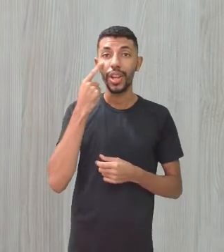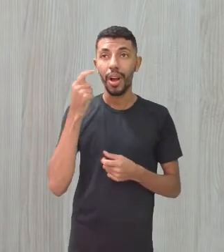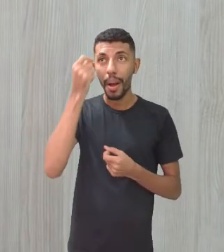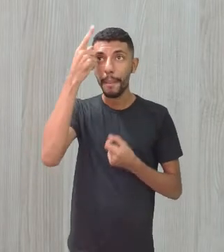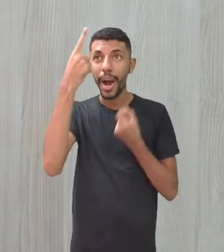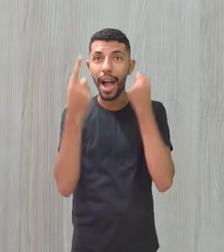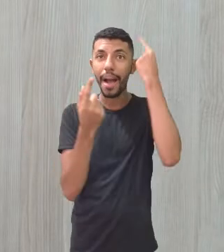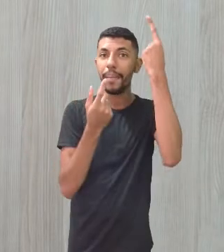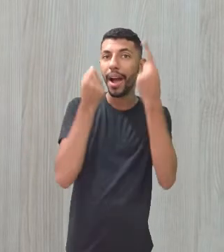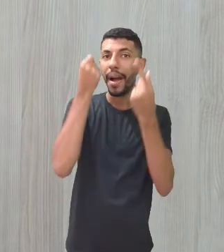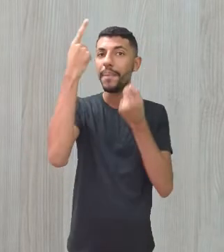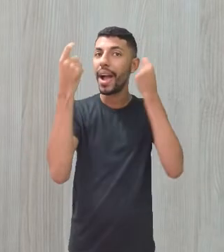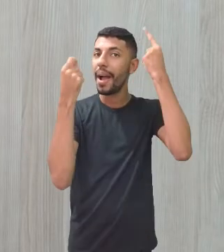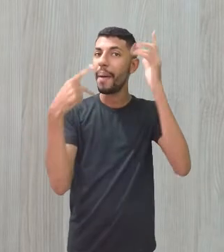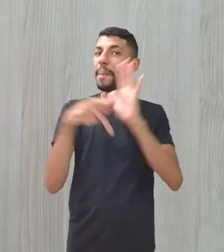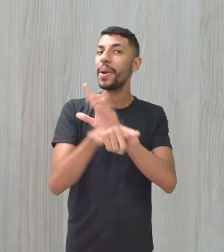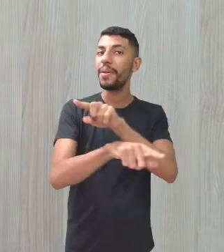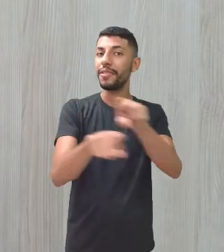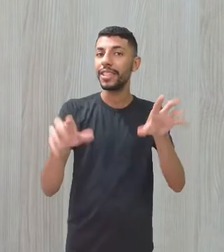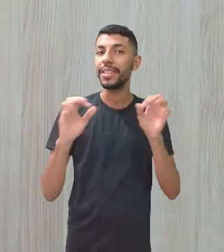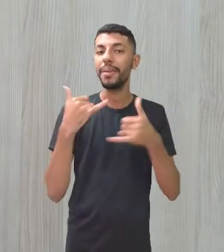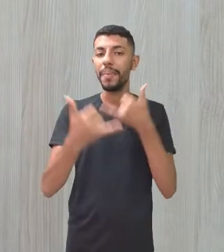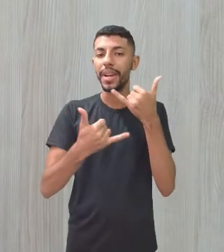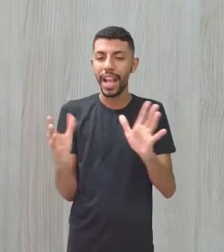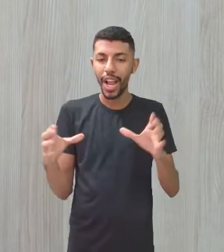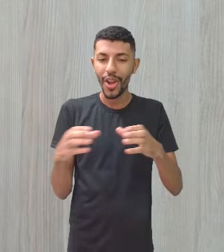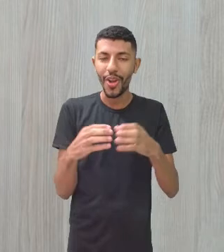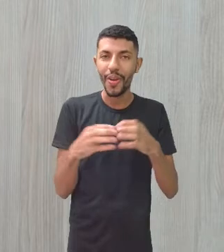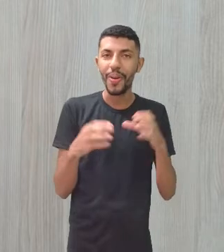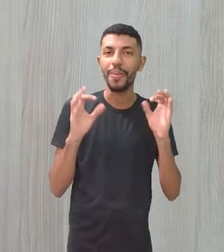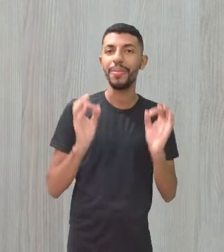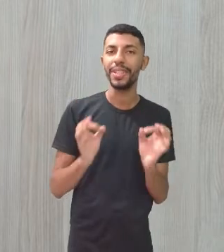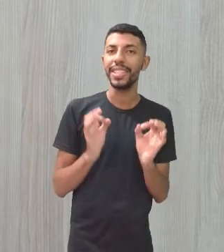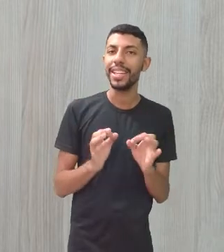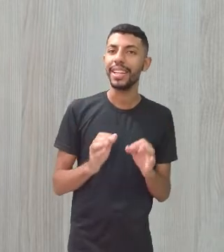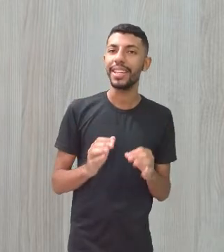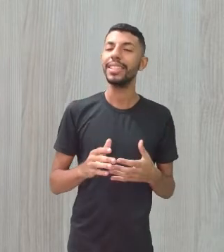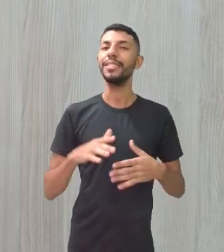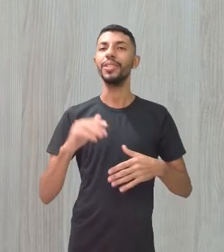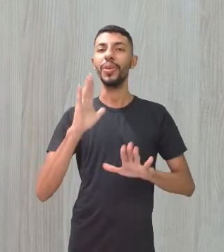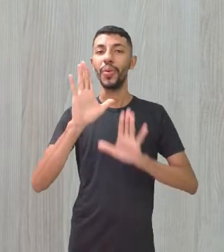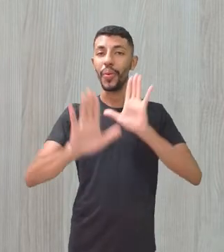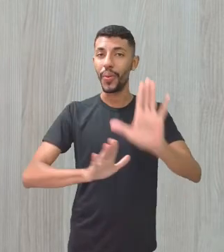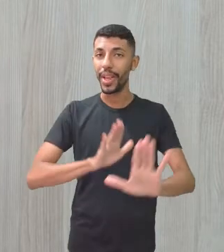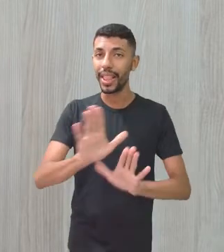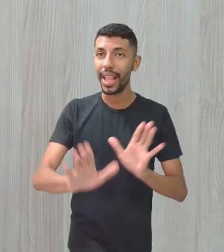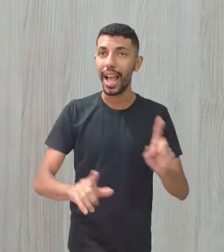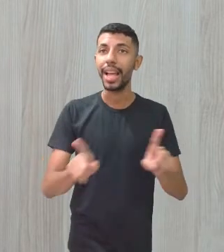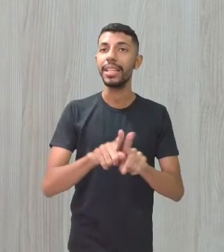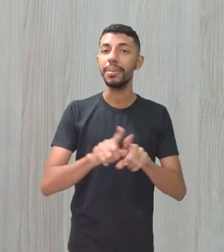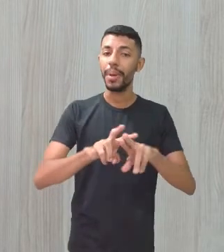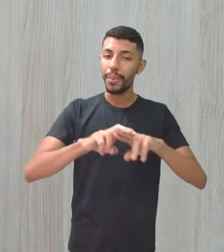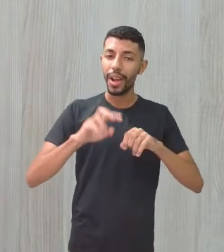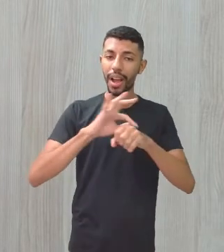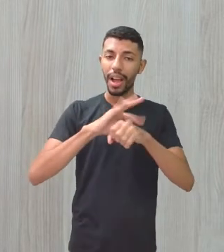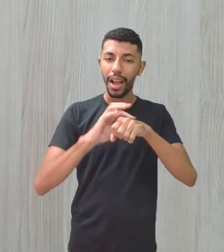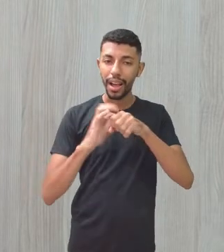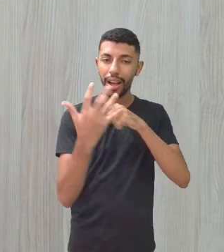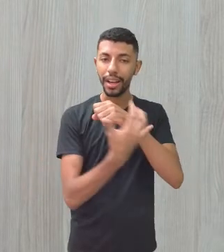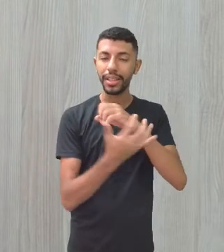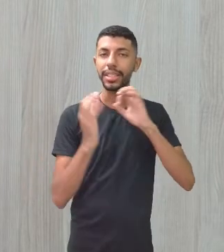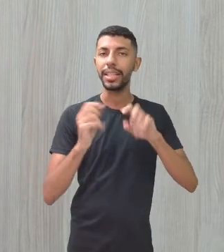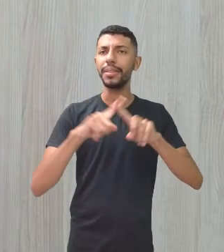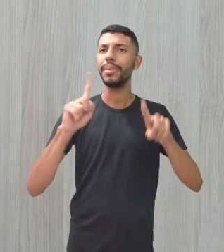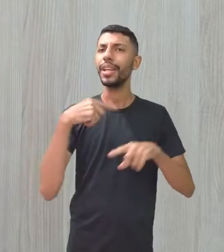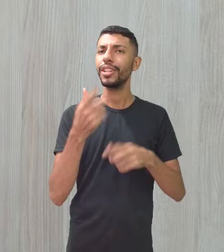criatividade de vocês para brincar em grupos, é muito bom, não é? Com bastante cuidado ainda pela pandemia, mas que já